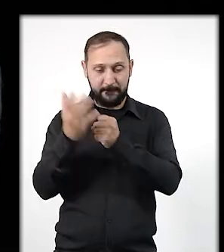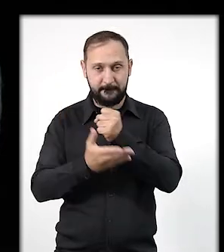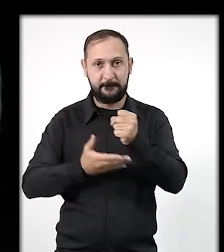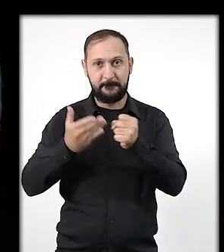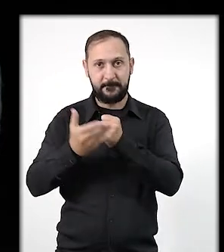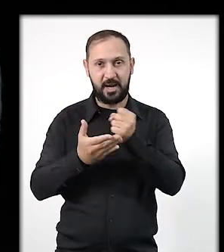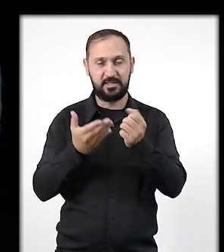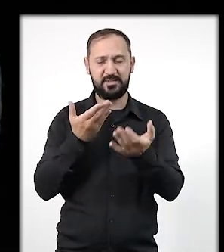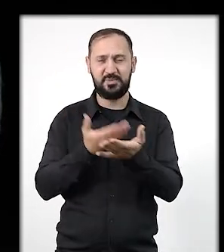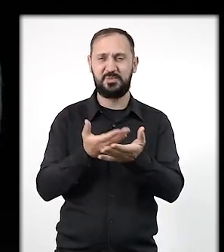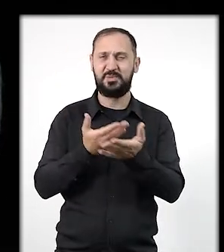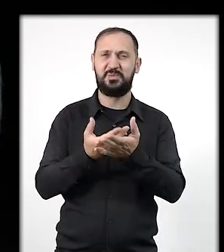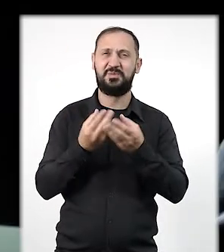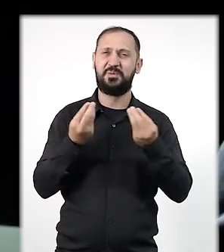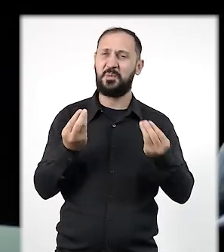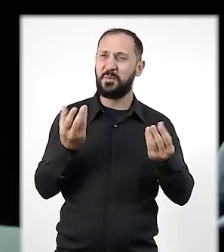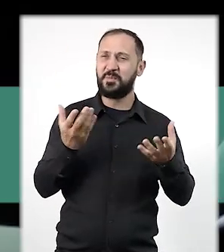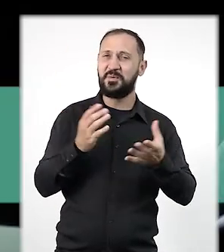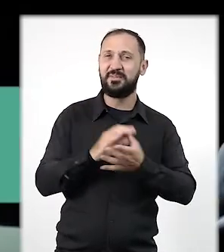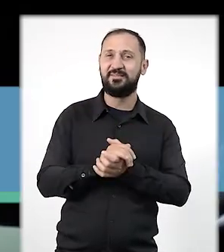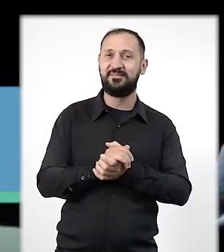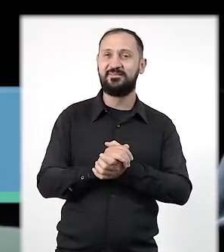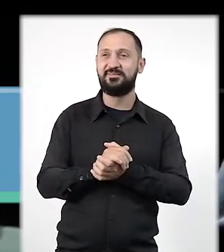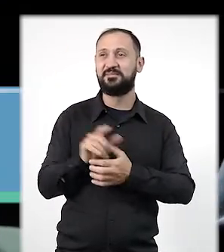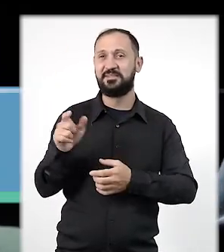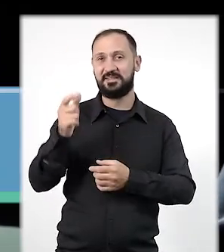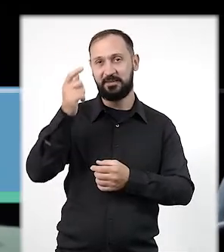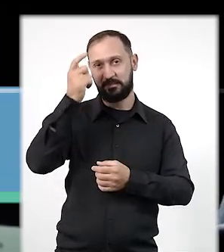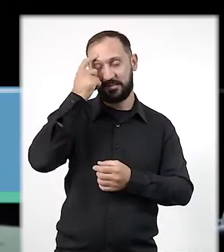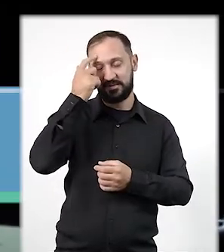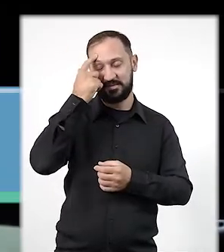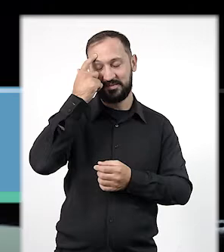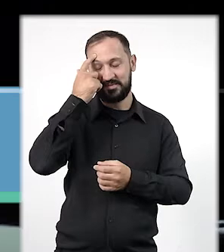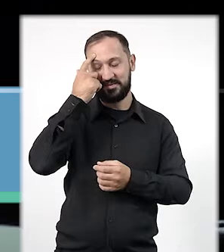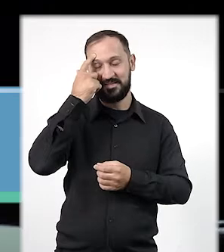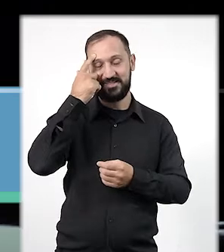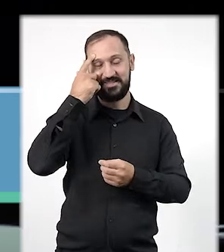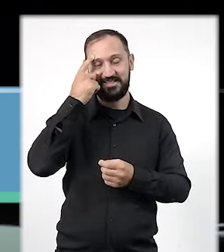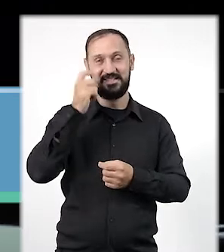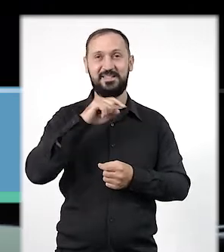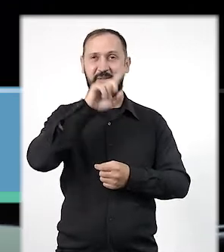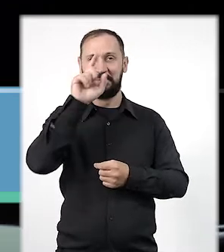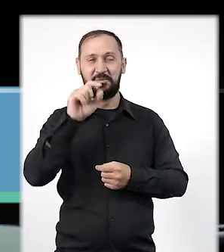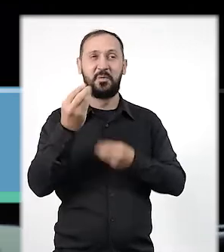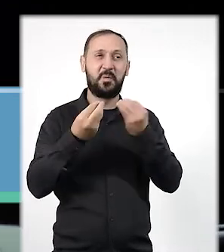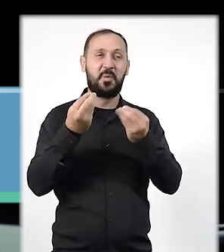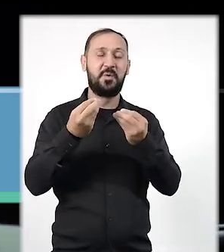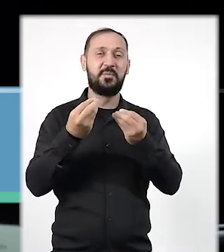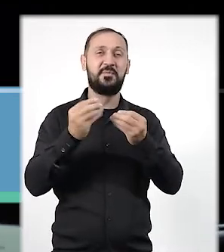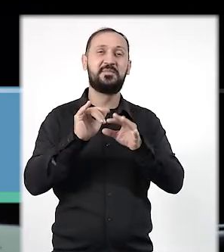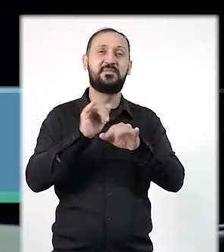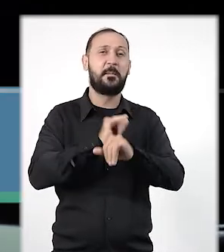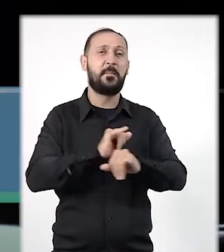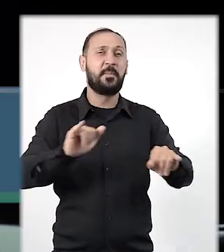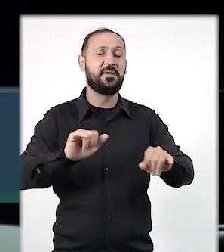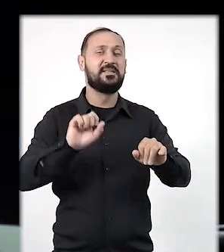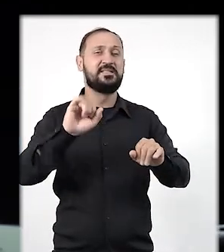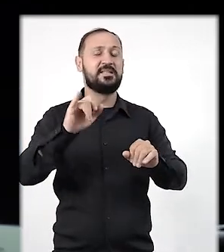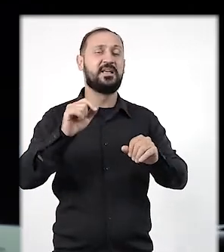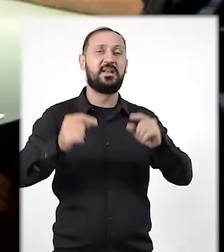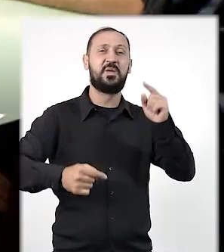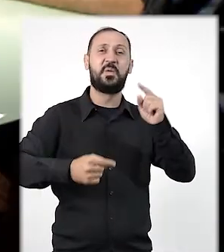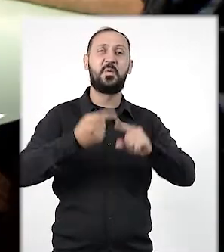base para o seu estudo. Você, de alguma maneira, pensou 2 vezes em fazer a publicação desses dados, já que eles discordavam de